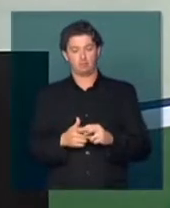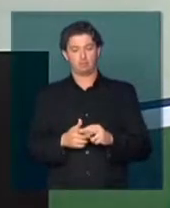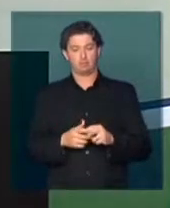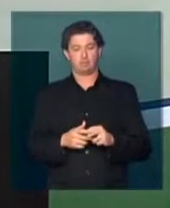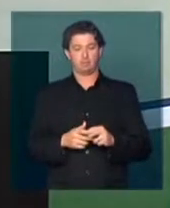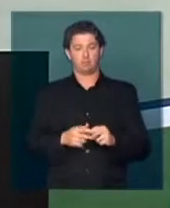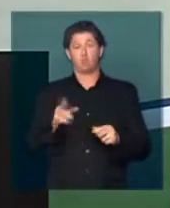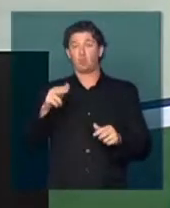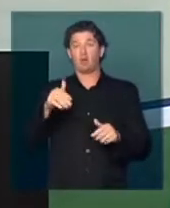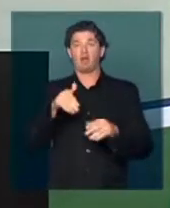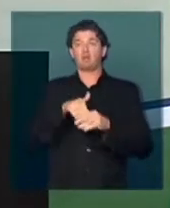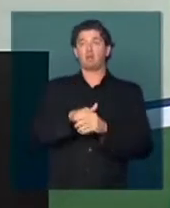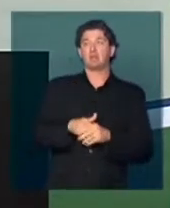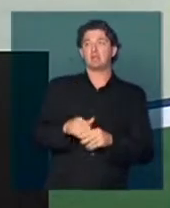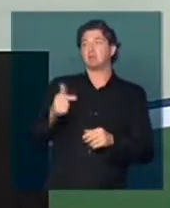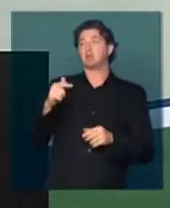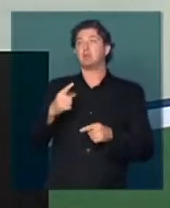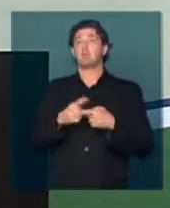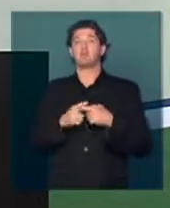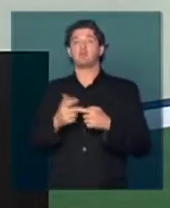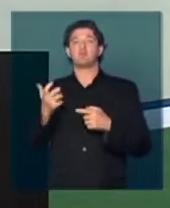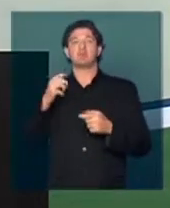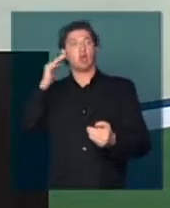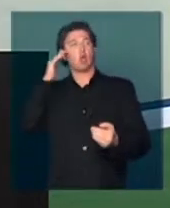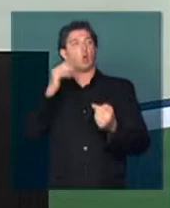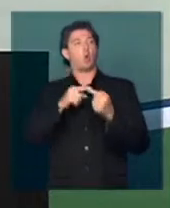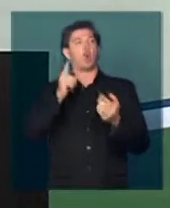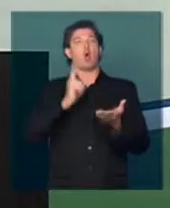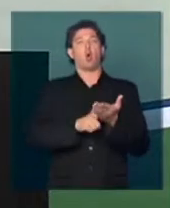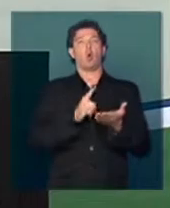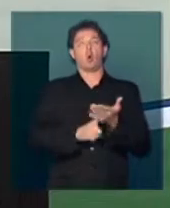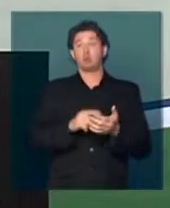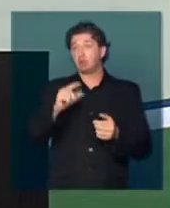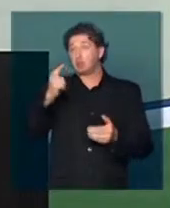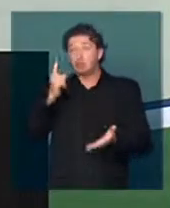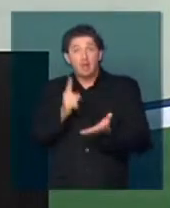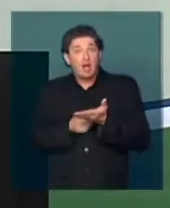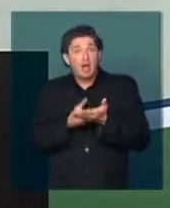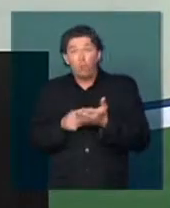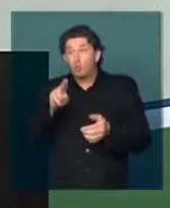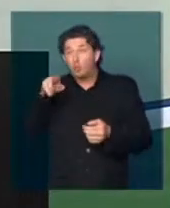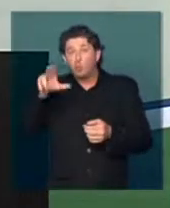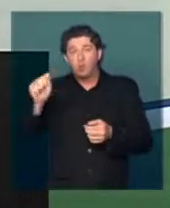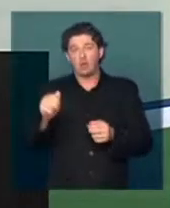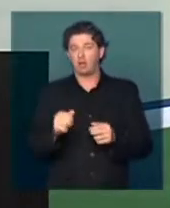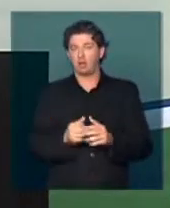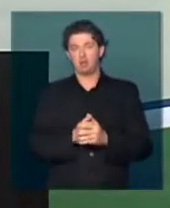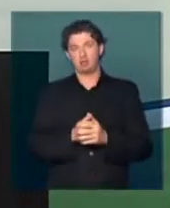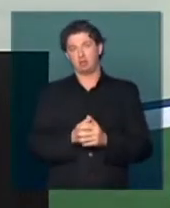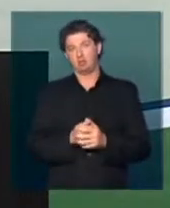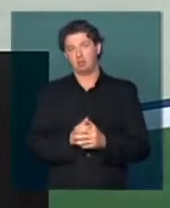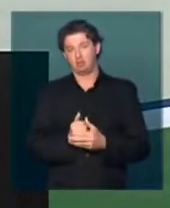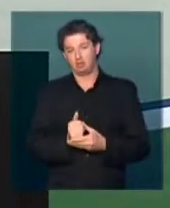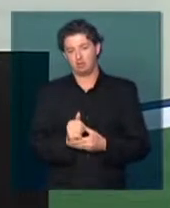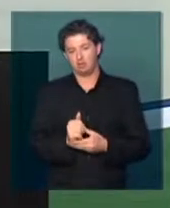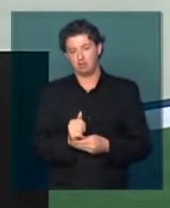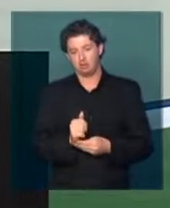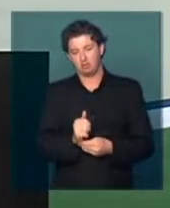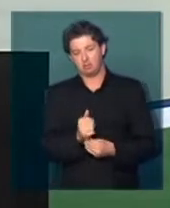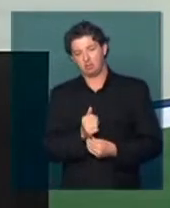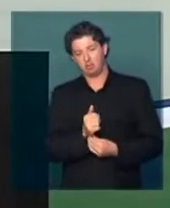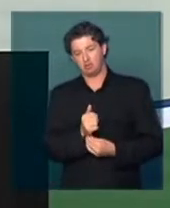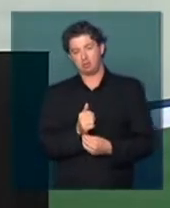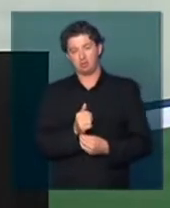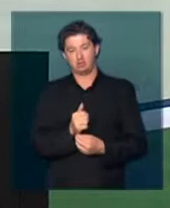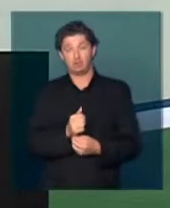Nunca leva a votação porque sempre quer o consenso. Não vai haver unanimidade nunca nas questões.